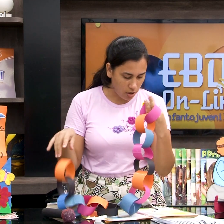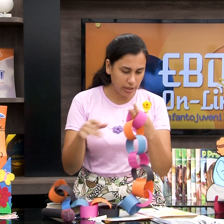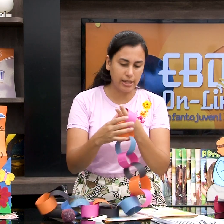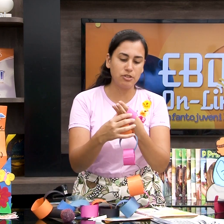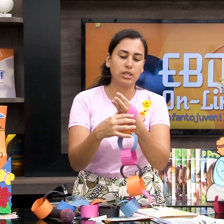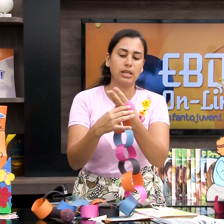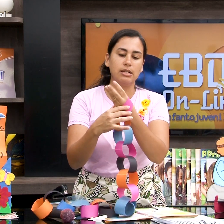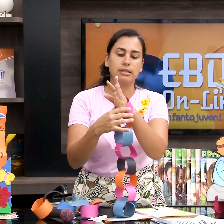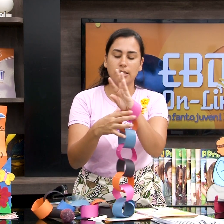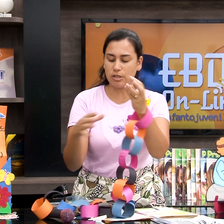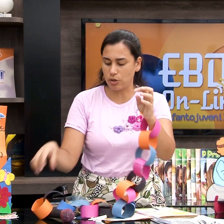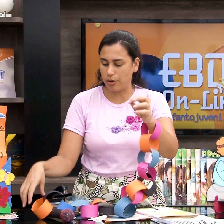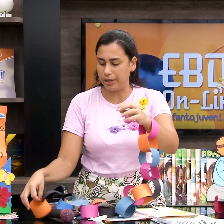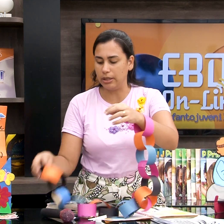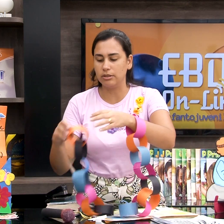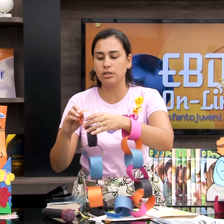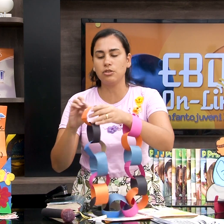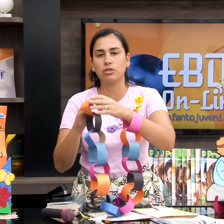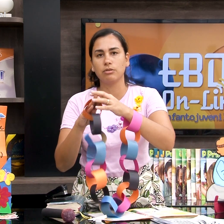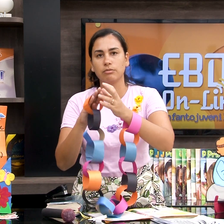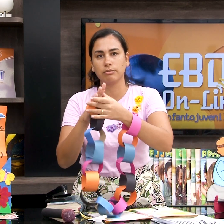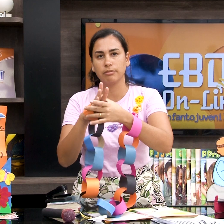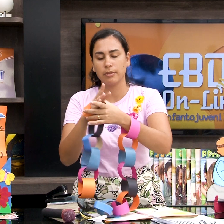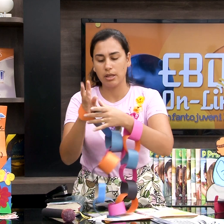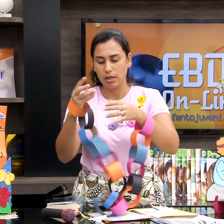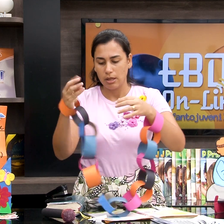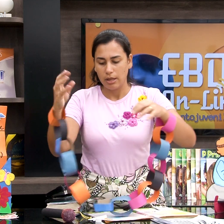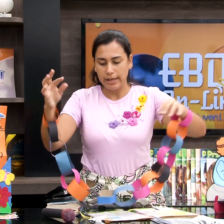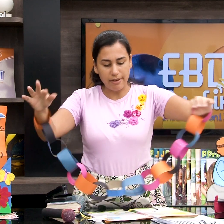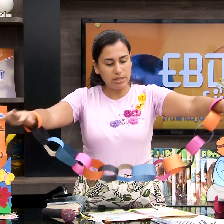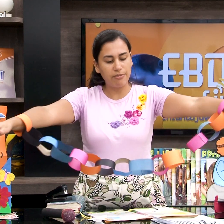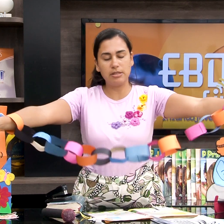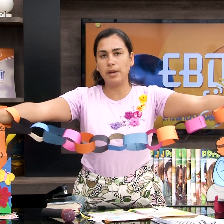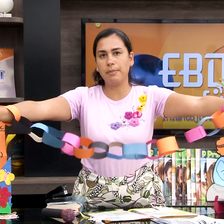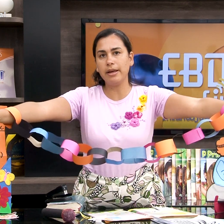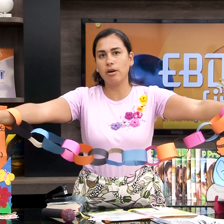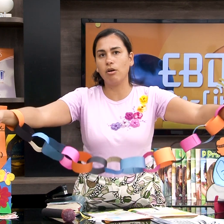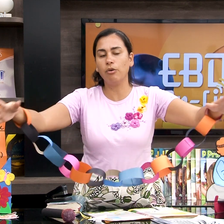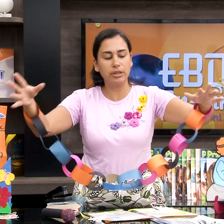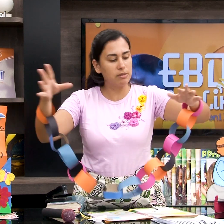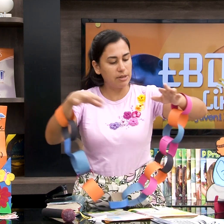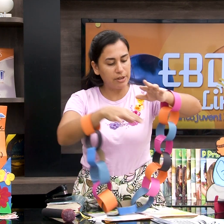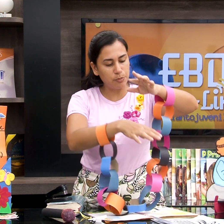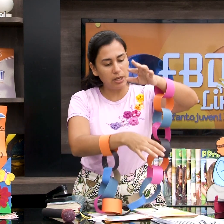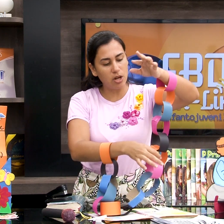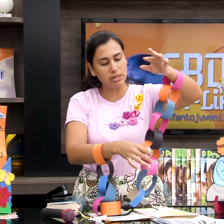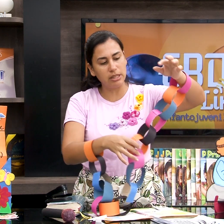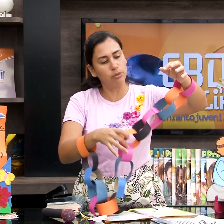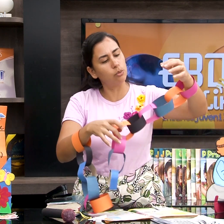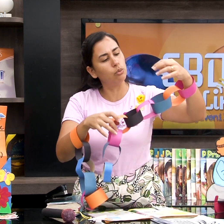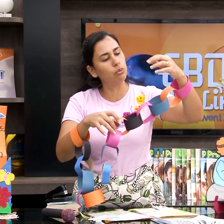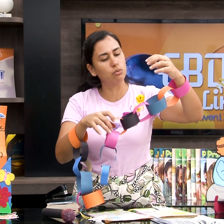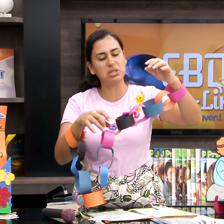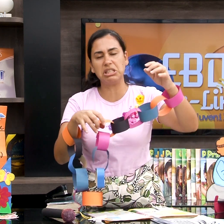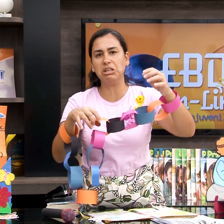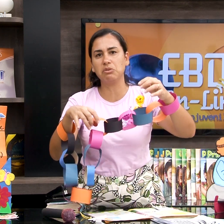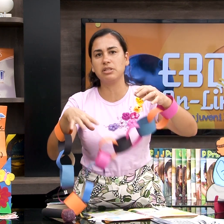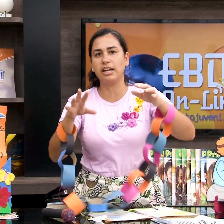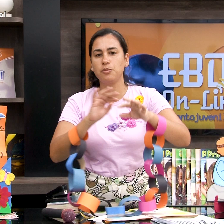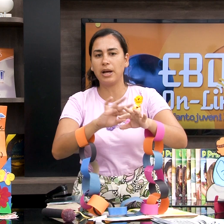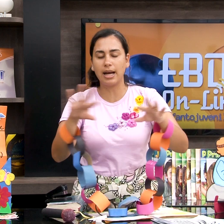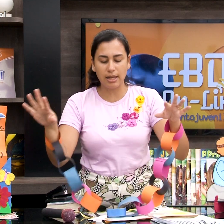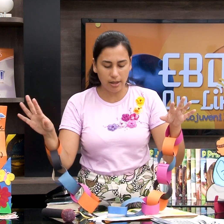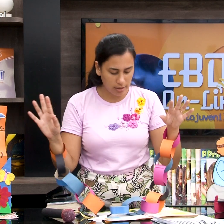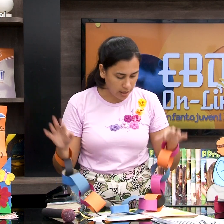a gente coloque nas crianças as correntes. E aí você faz bem maior. Ou então você faz menorzinho com